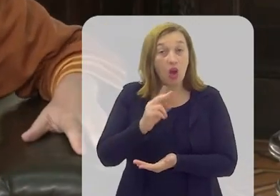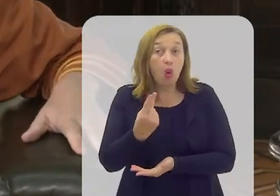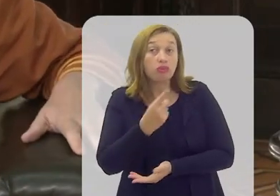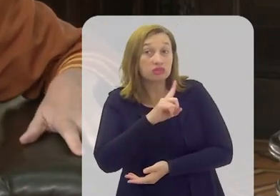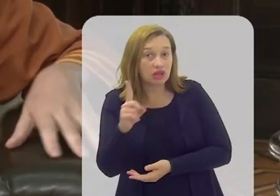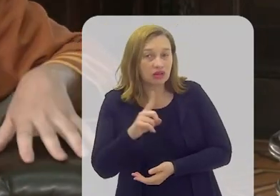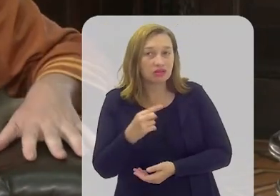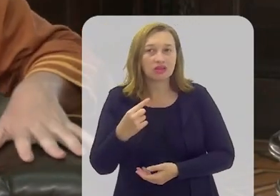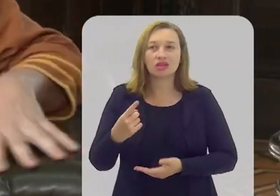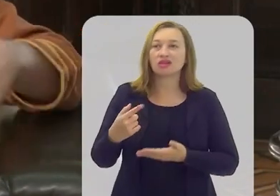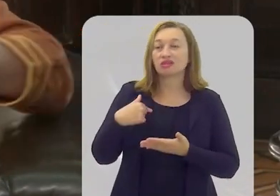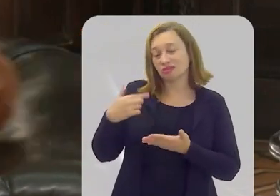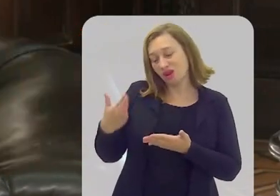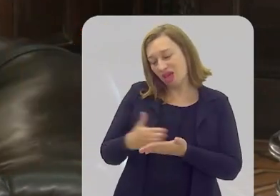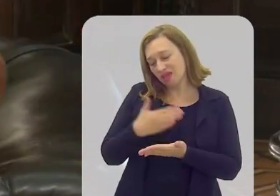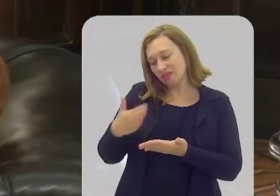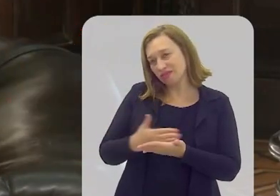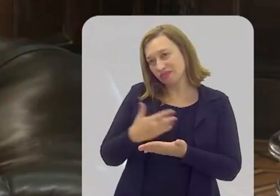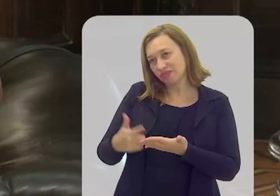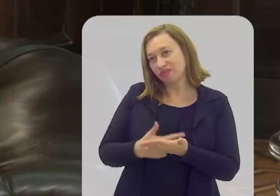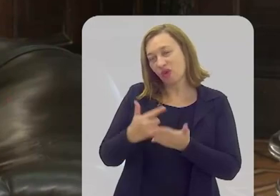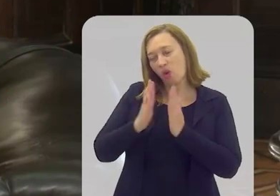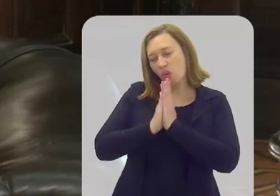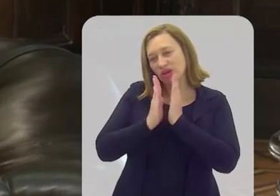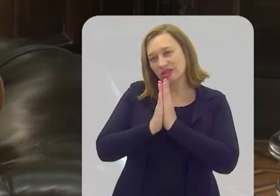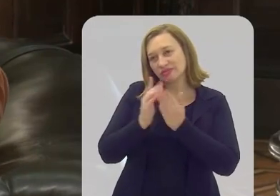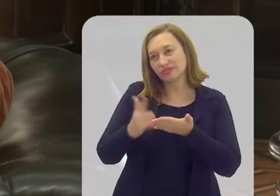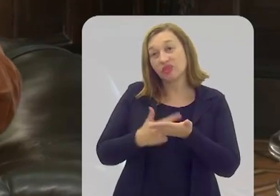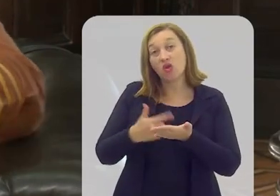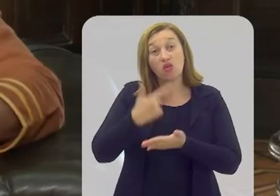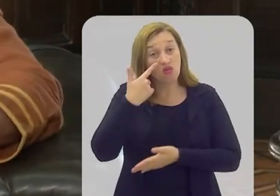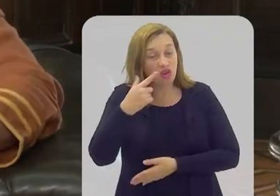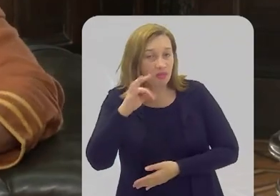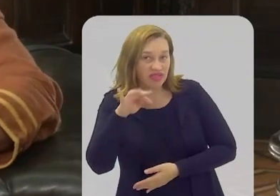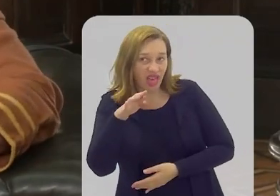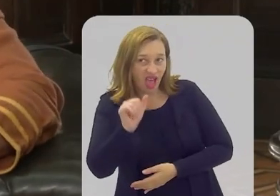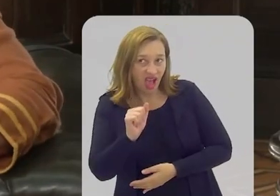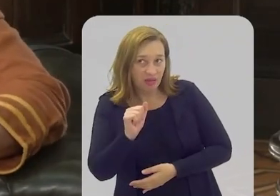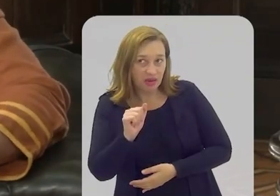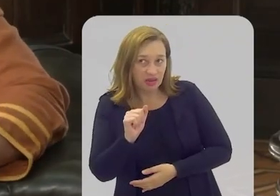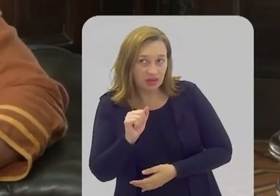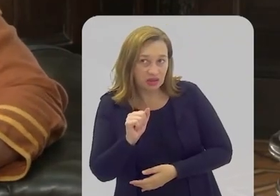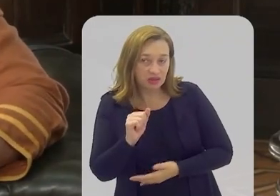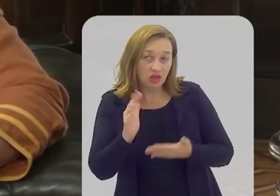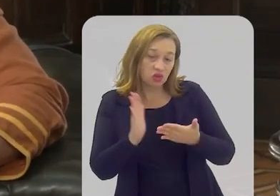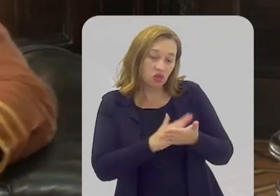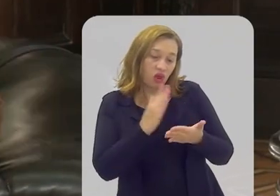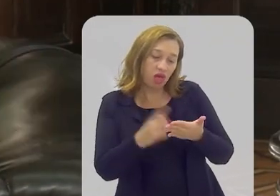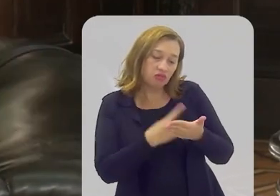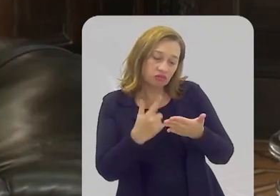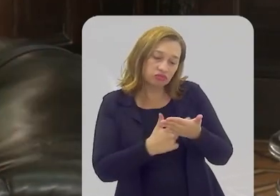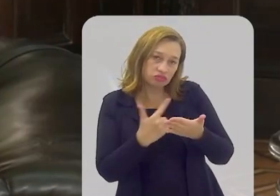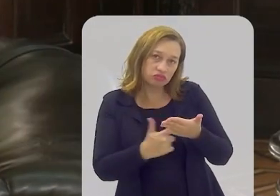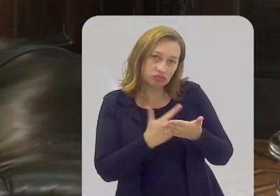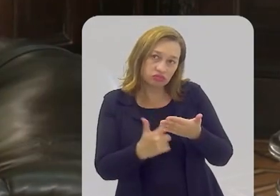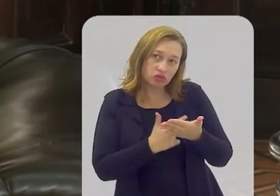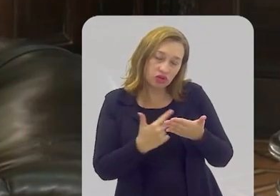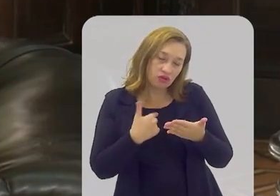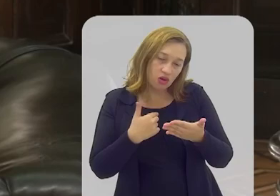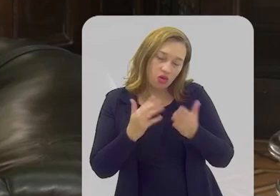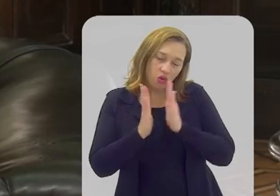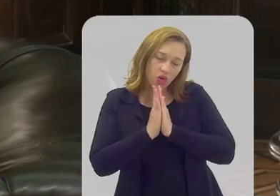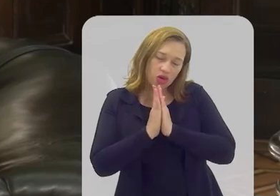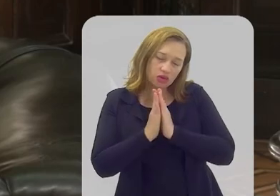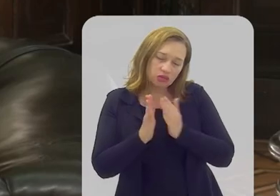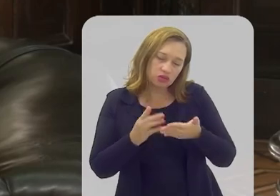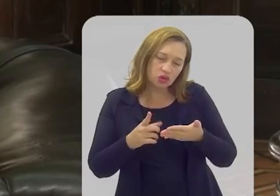não. Escutem. Eu estou lendo um livro, orando. Fala para a Beterraba aqui, fala para a Beterraba isso, tá. Isso. Eu estou lendo um livro, orando, e